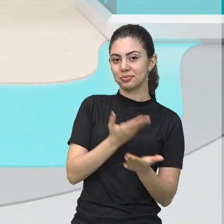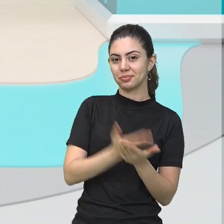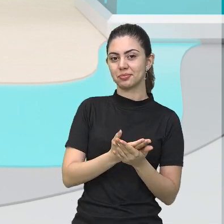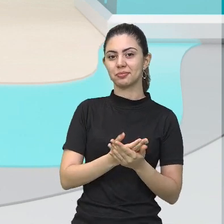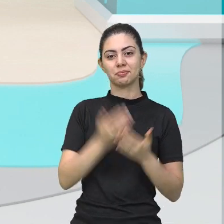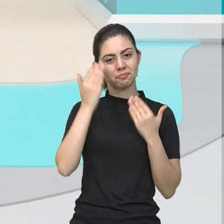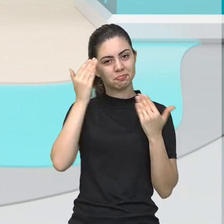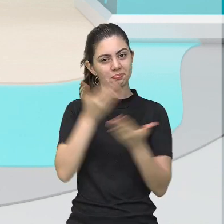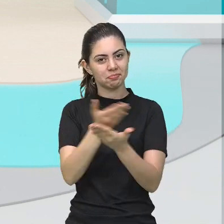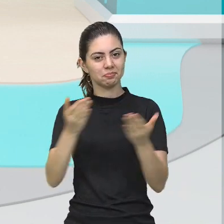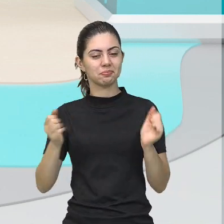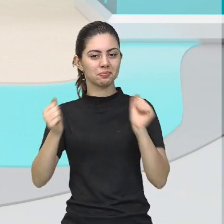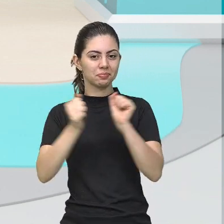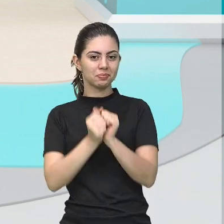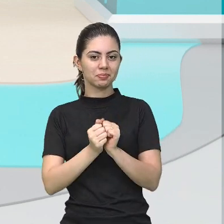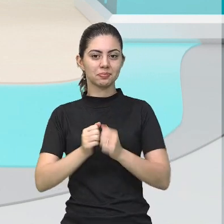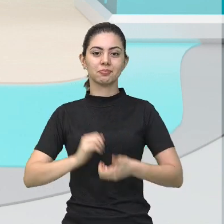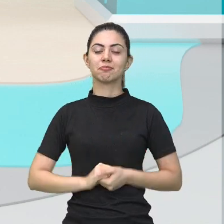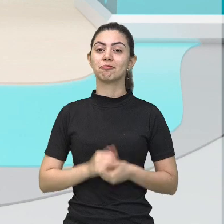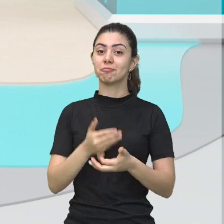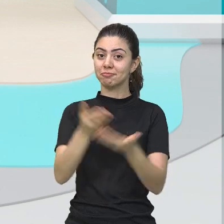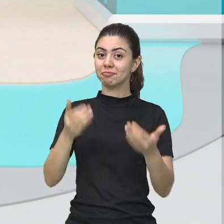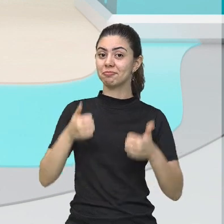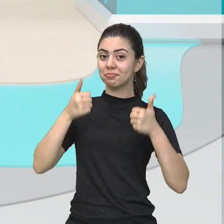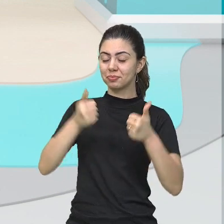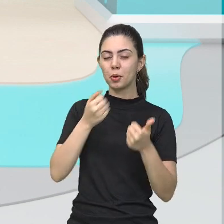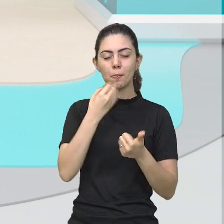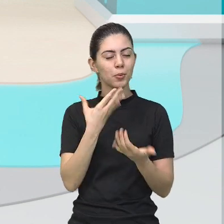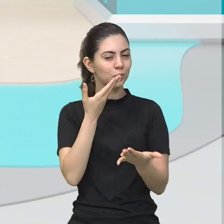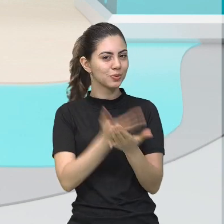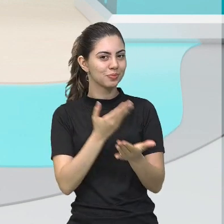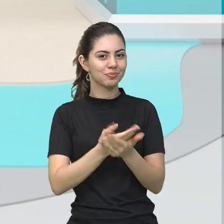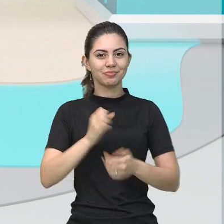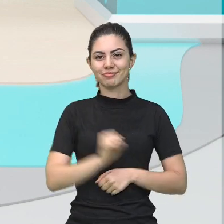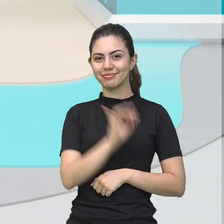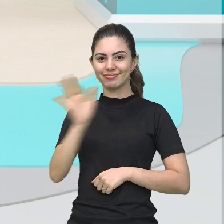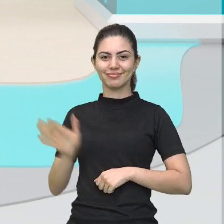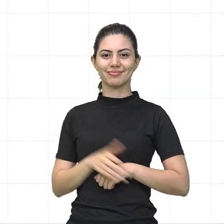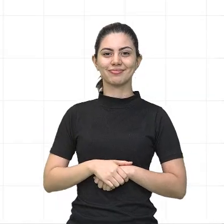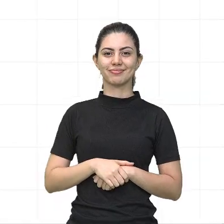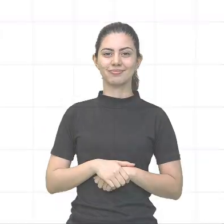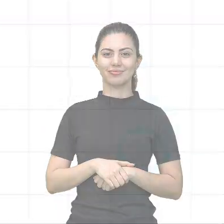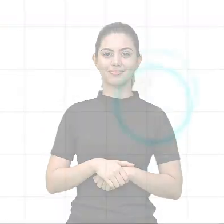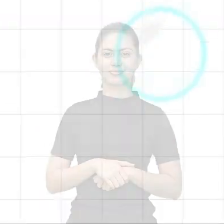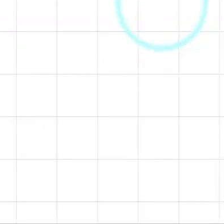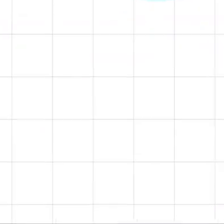obrigado por nos acompanhar. Fiquem bem, bons estudos e até a próxima.